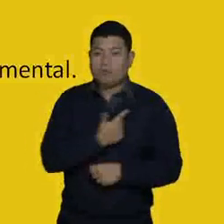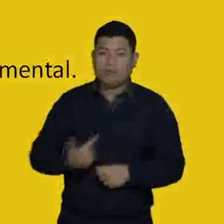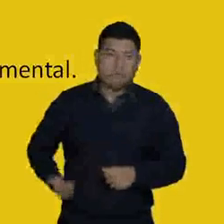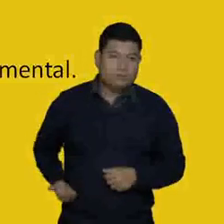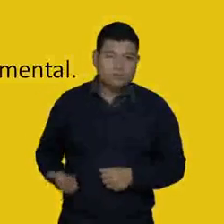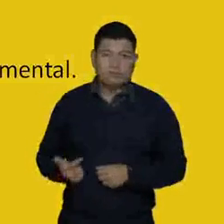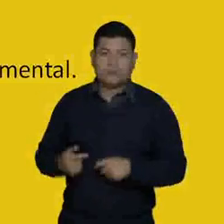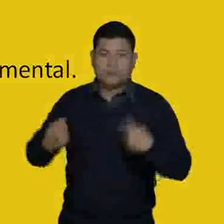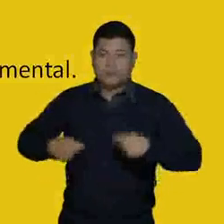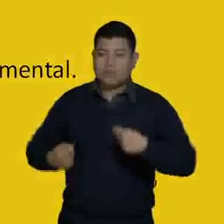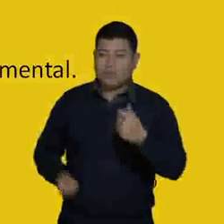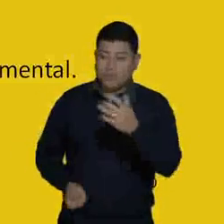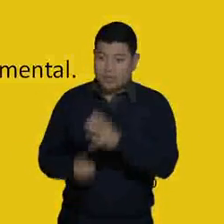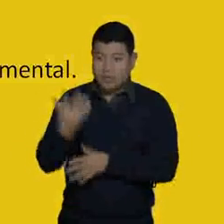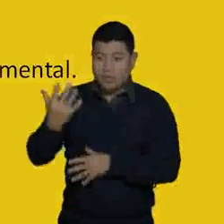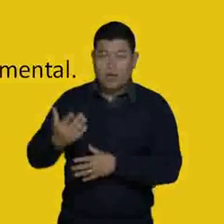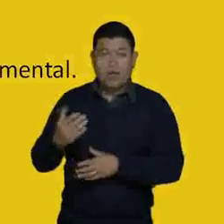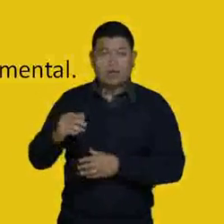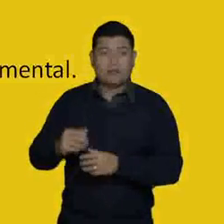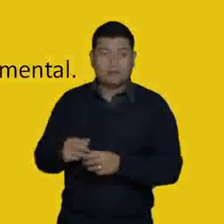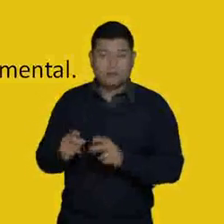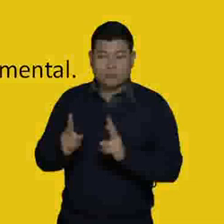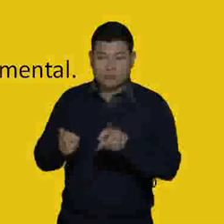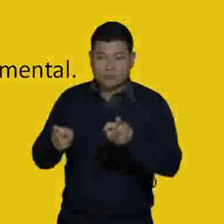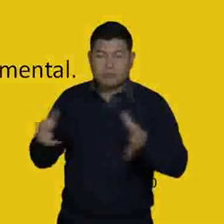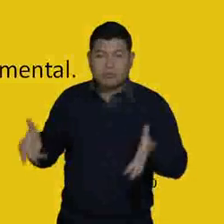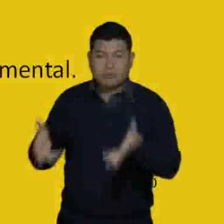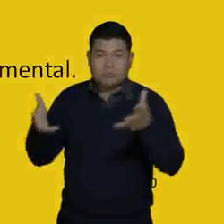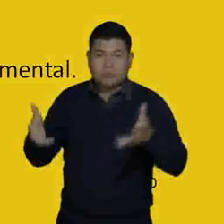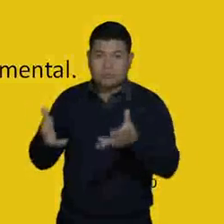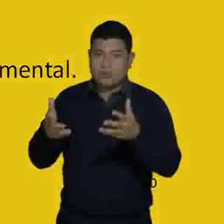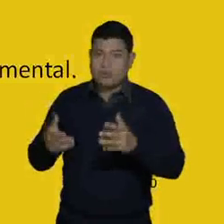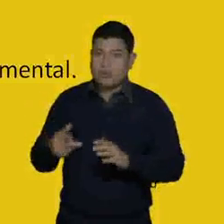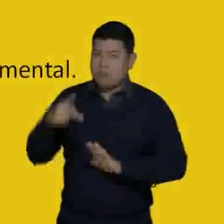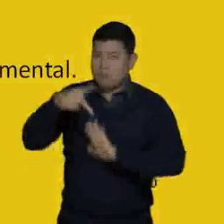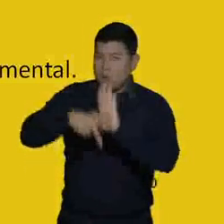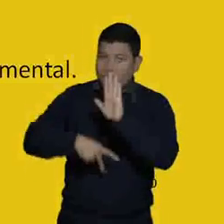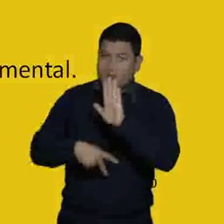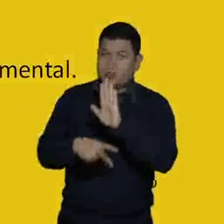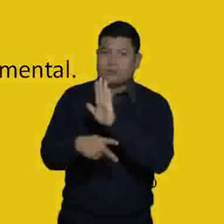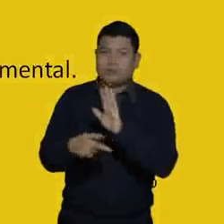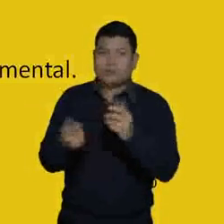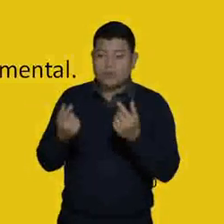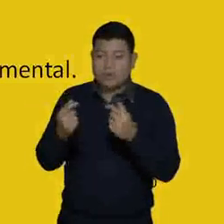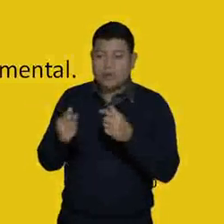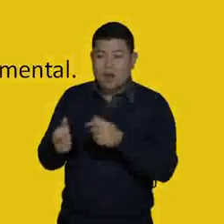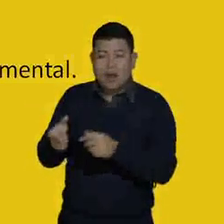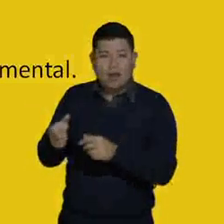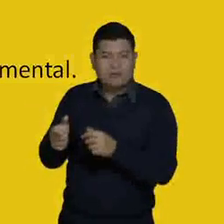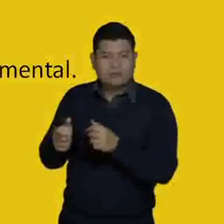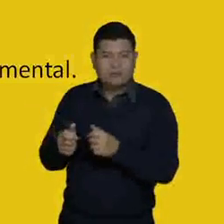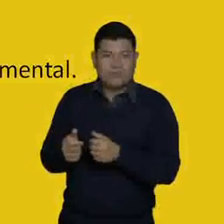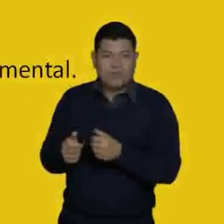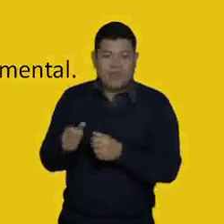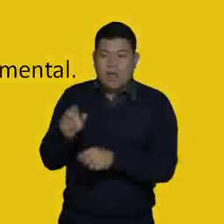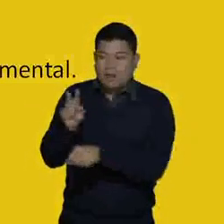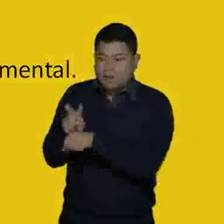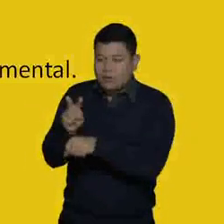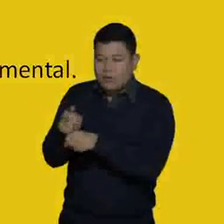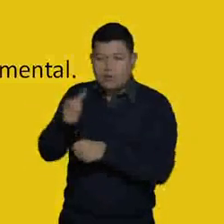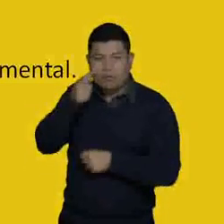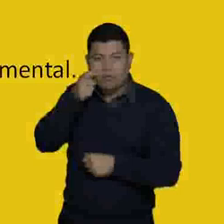programa de acompanhamento integral para educandos com dislexia transtorno de Déficit de Atenção e